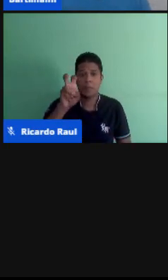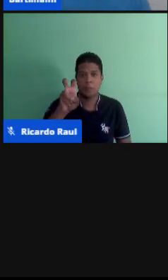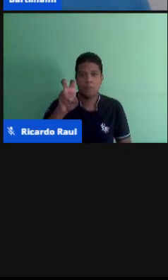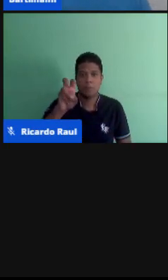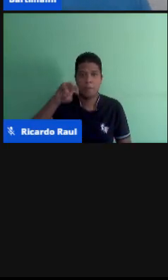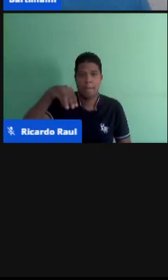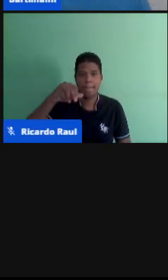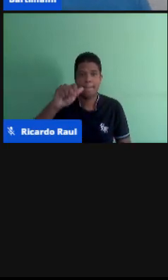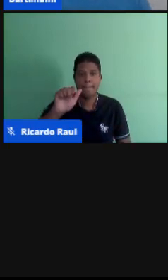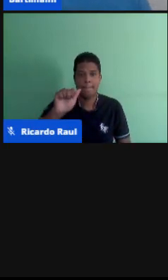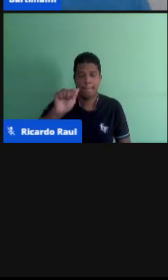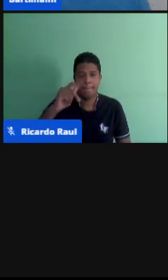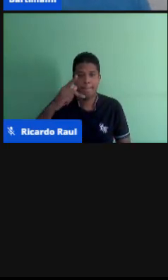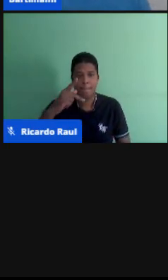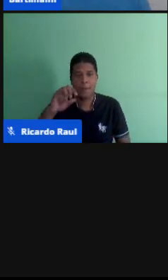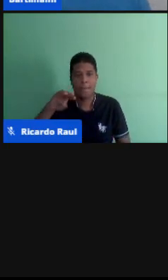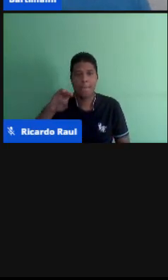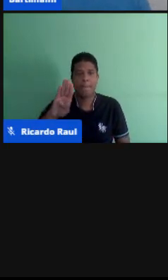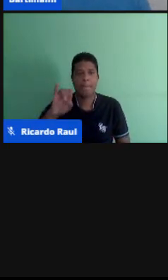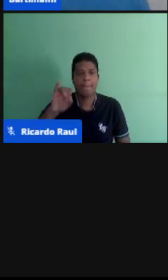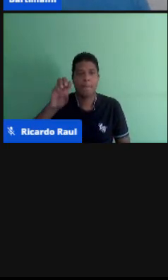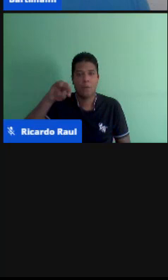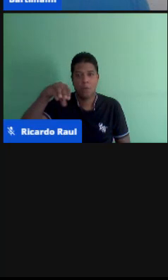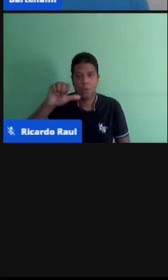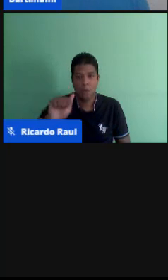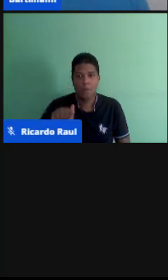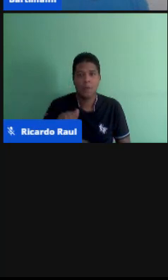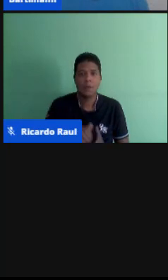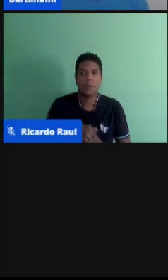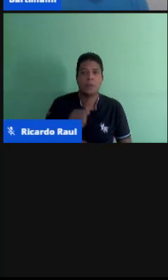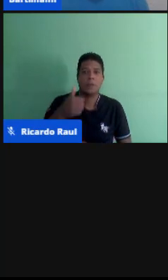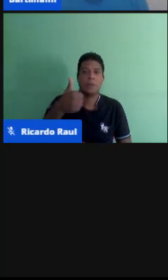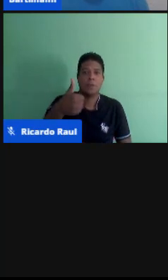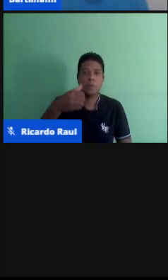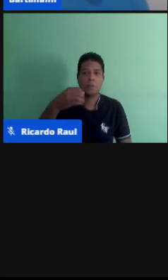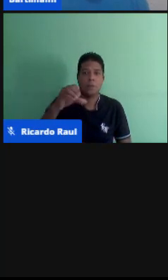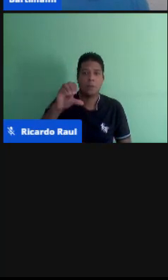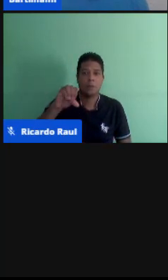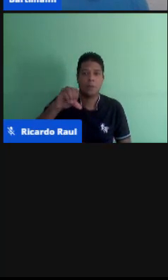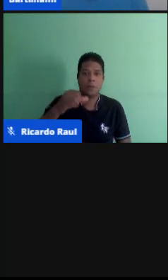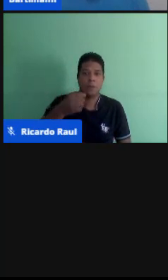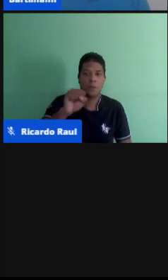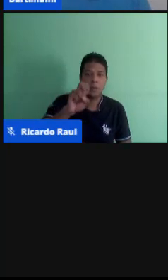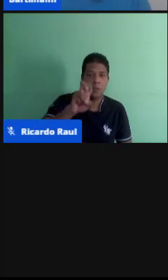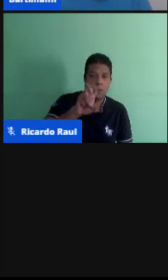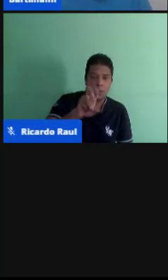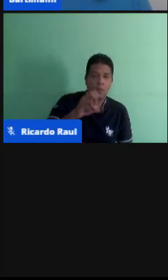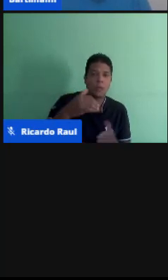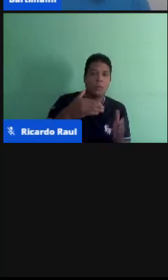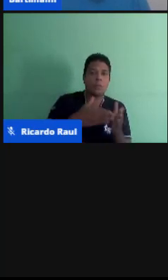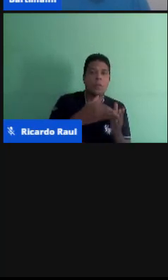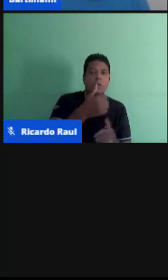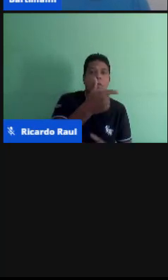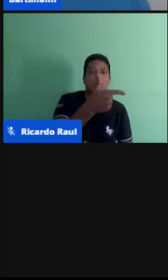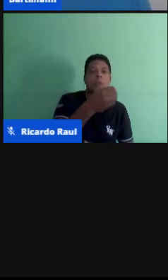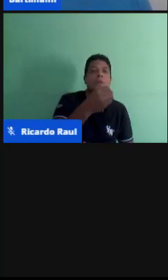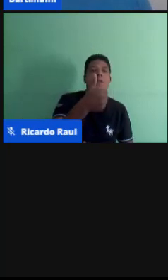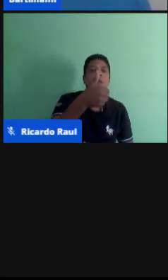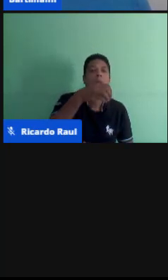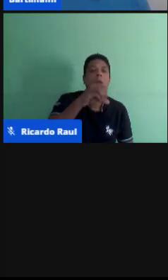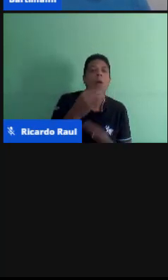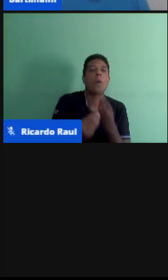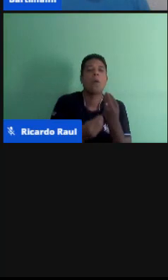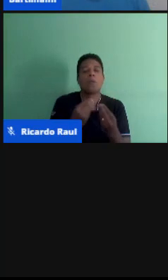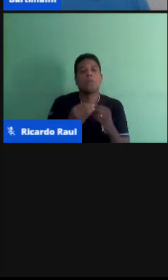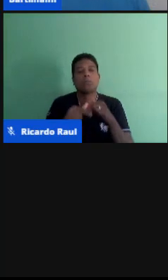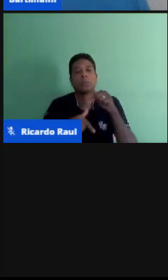Biomas, que traz dados de cobertura de 1985 até 2019. Então, ali eles apresentam como que o trabalho foi feito, em que